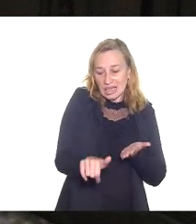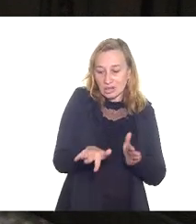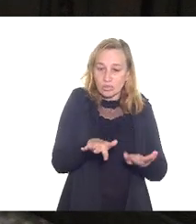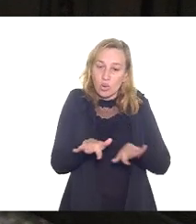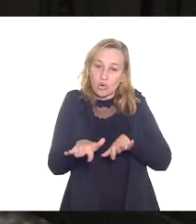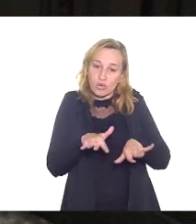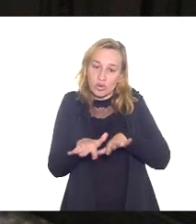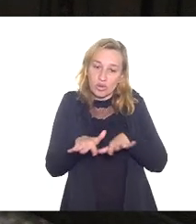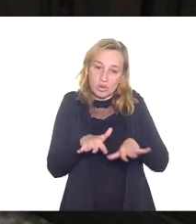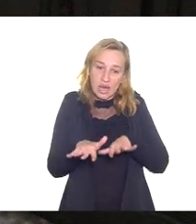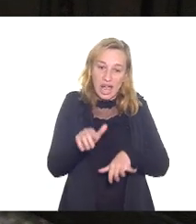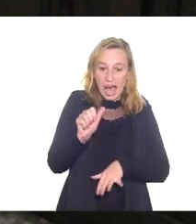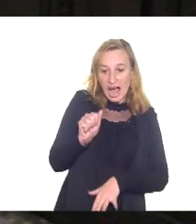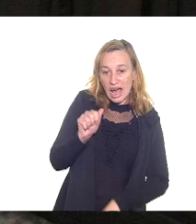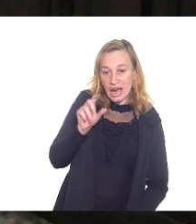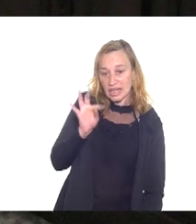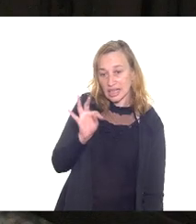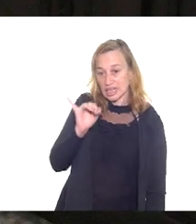movimento ativista